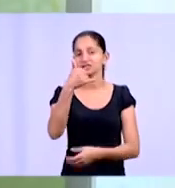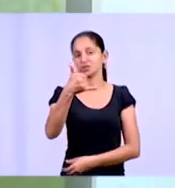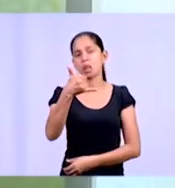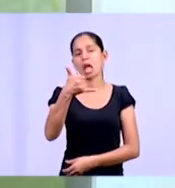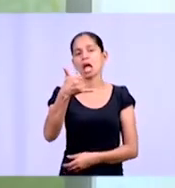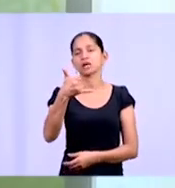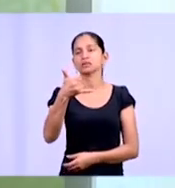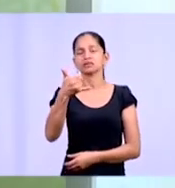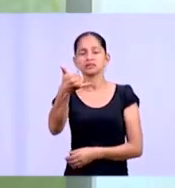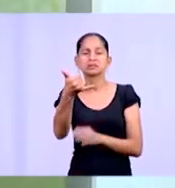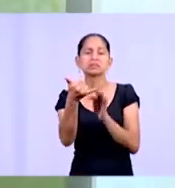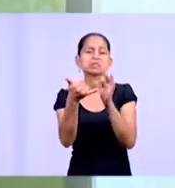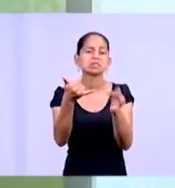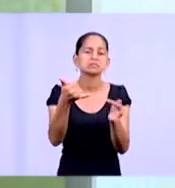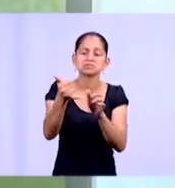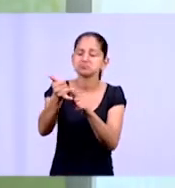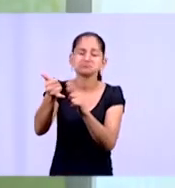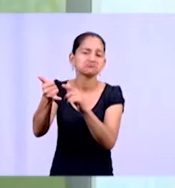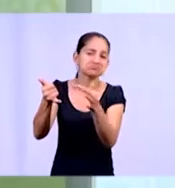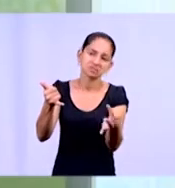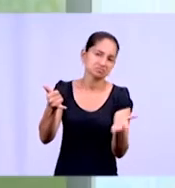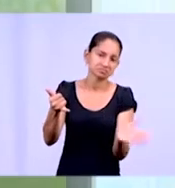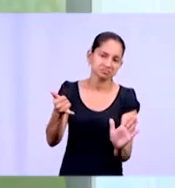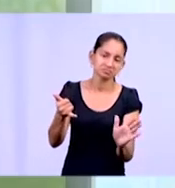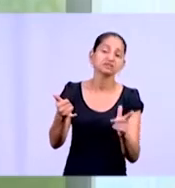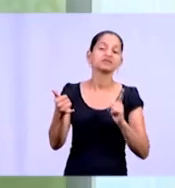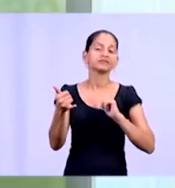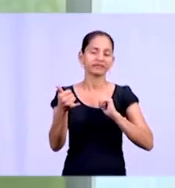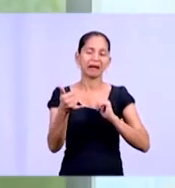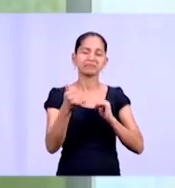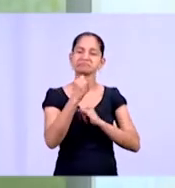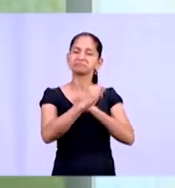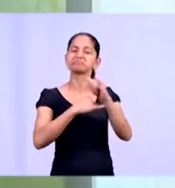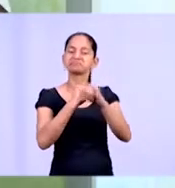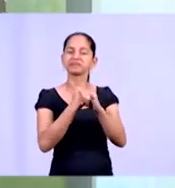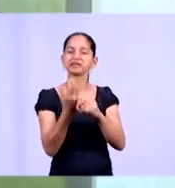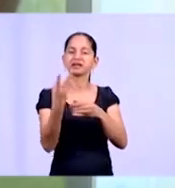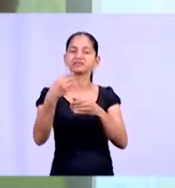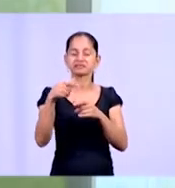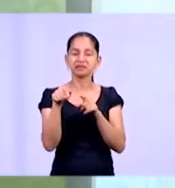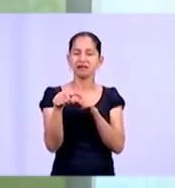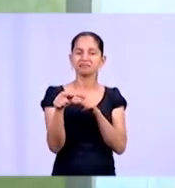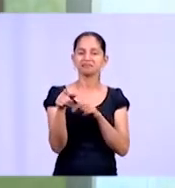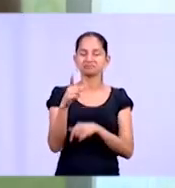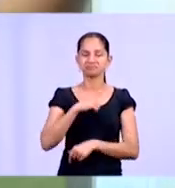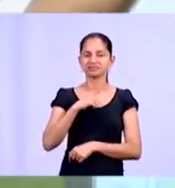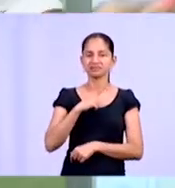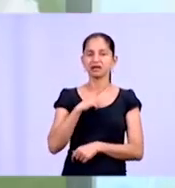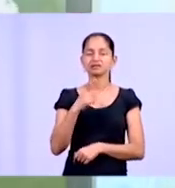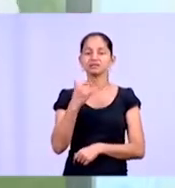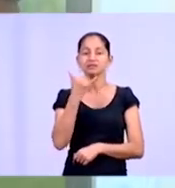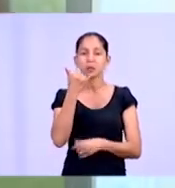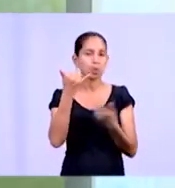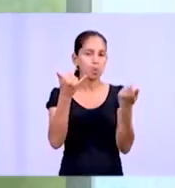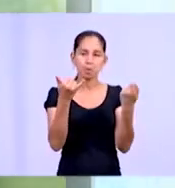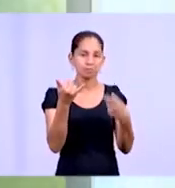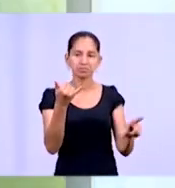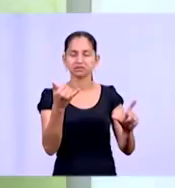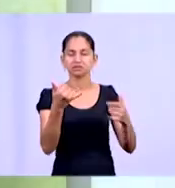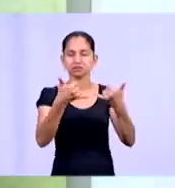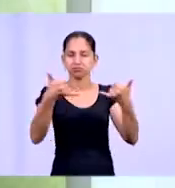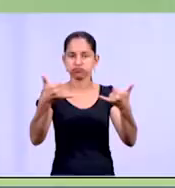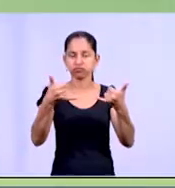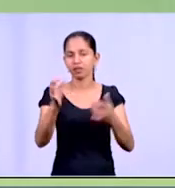né? A gente pega um celular tão simples desse aqui, até o celular hoje está interligado à internet, né? A gente está interligado ainda sem fio, não precisa nem estar